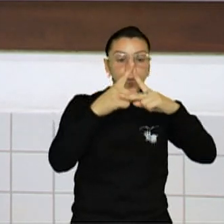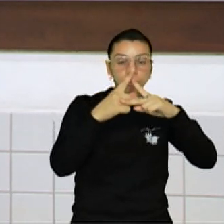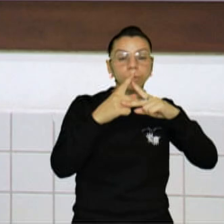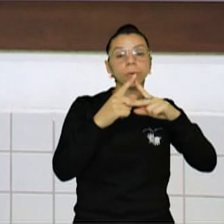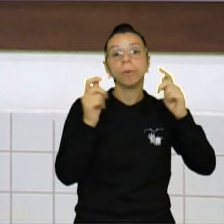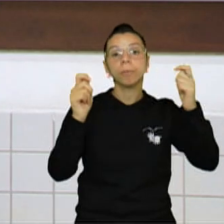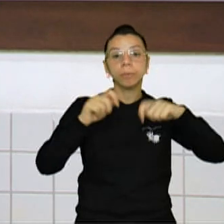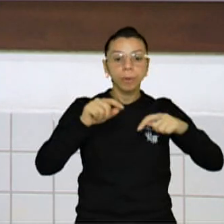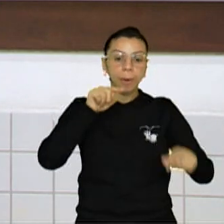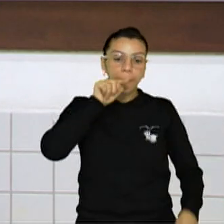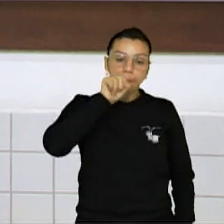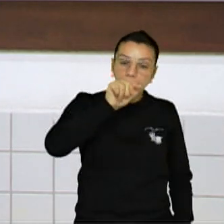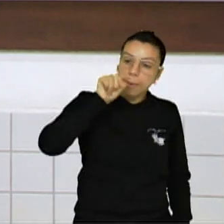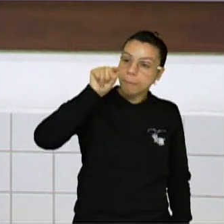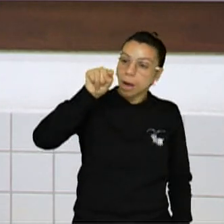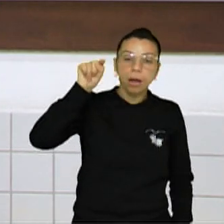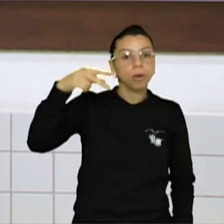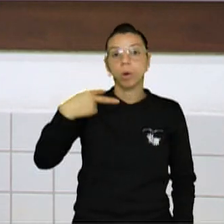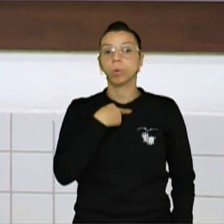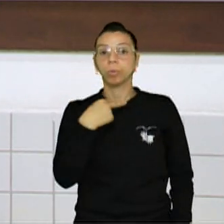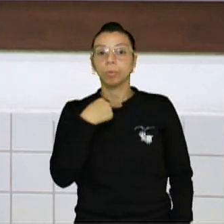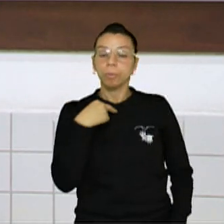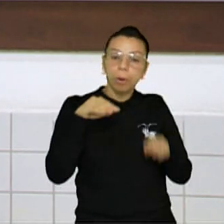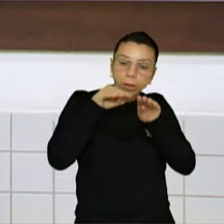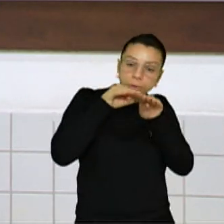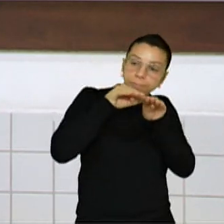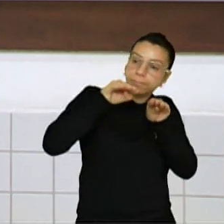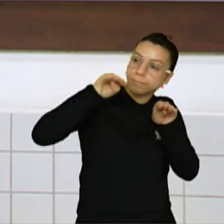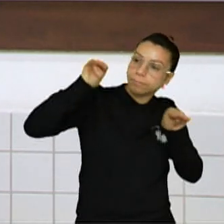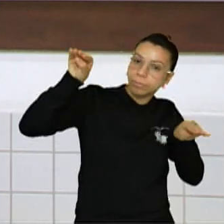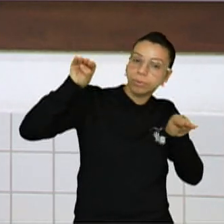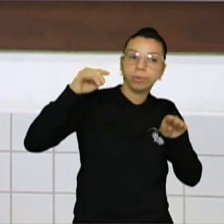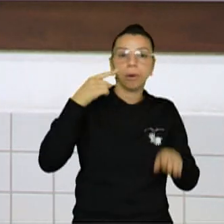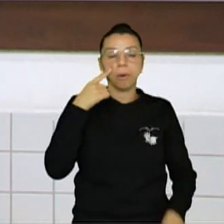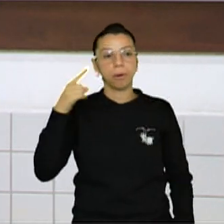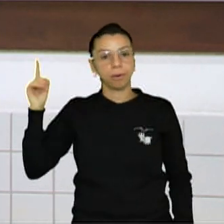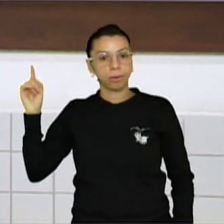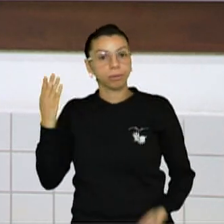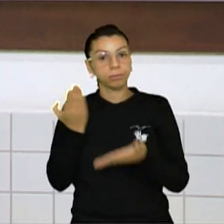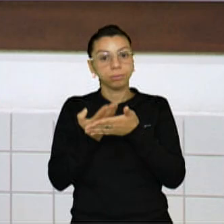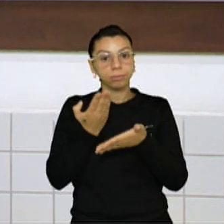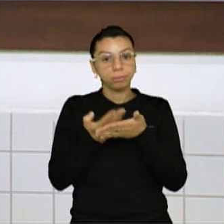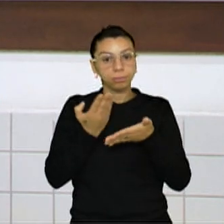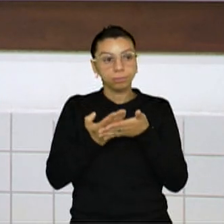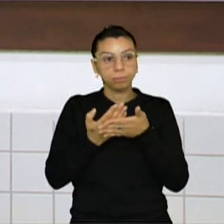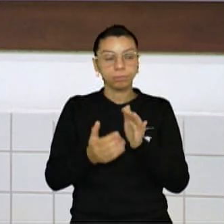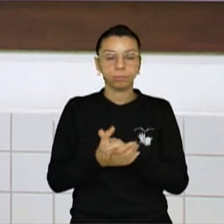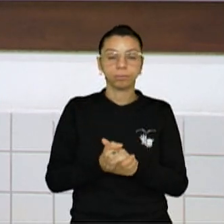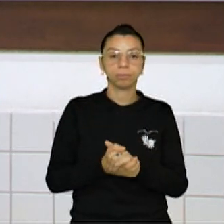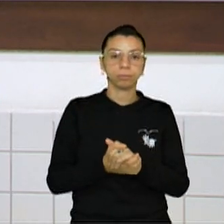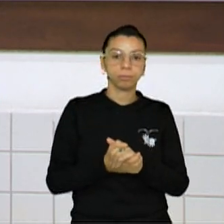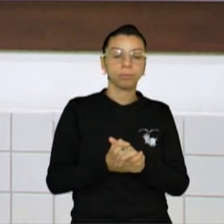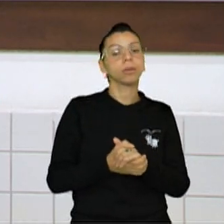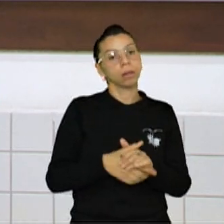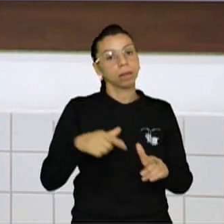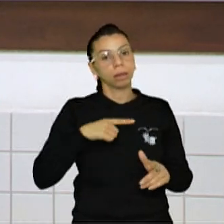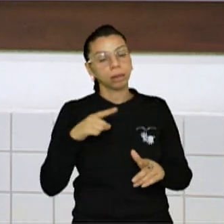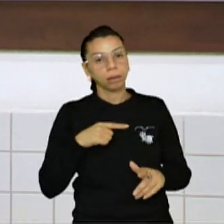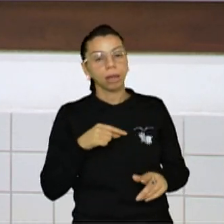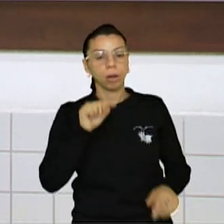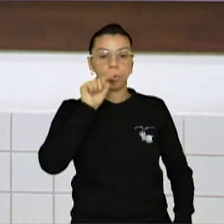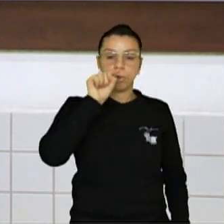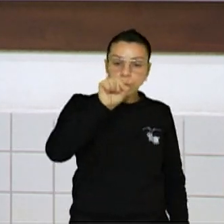pontos não devem estar alinhados. Então, olha o que a gente está estudando aqui. Sim, 3 pontos